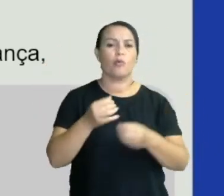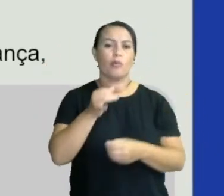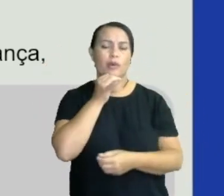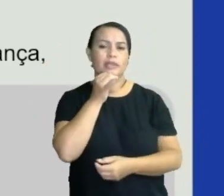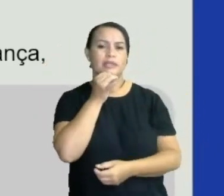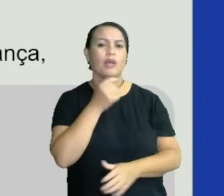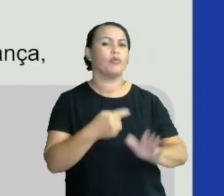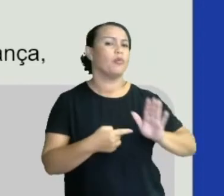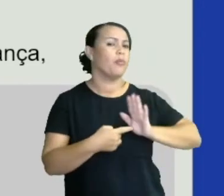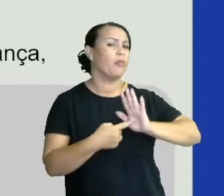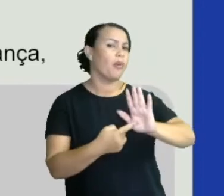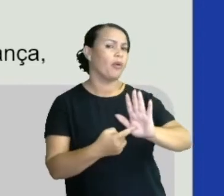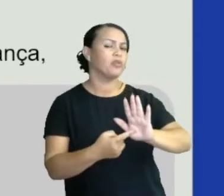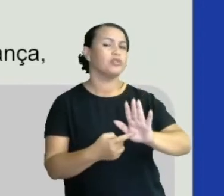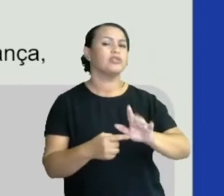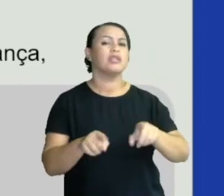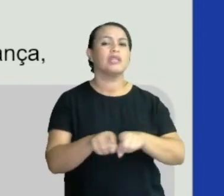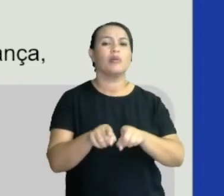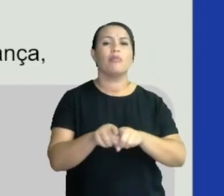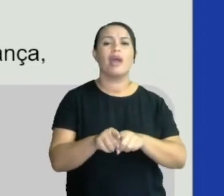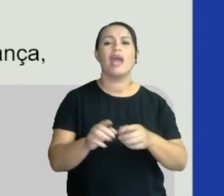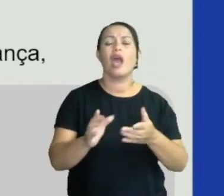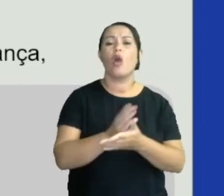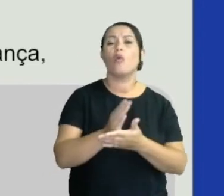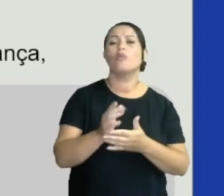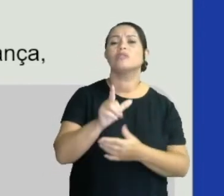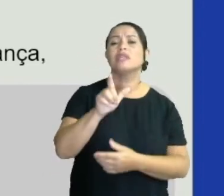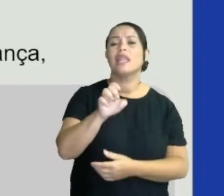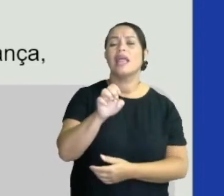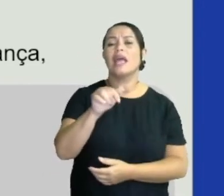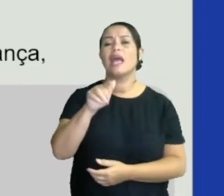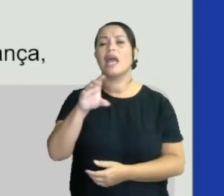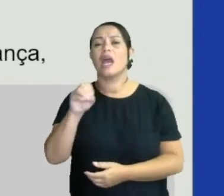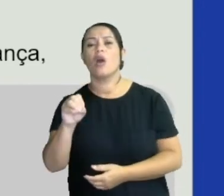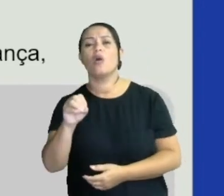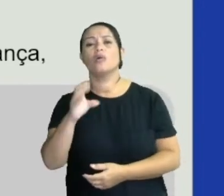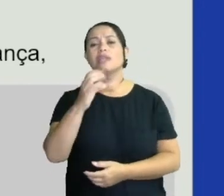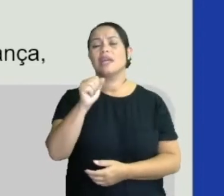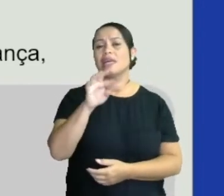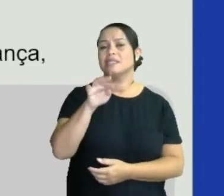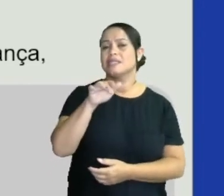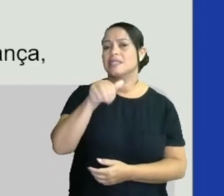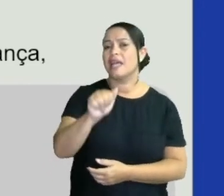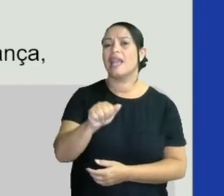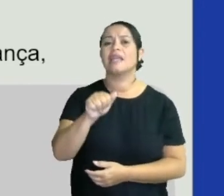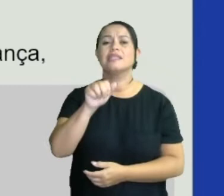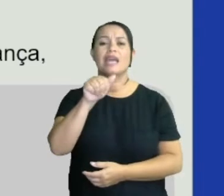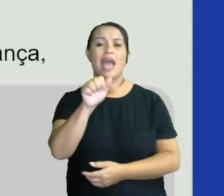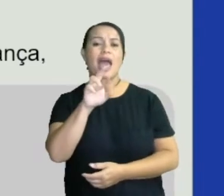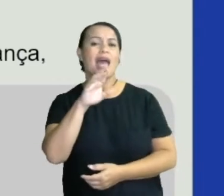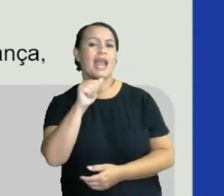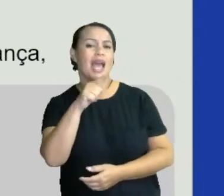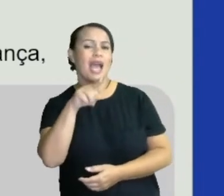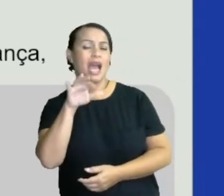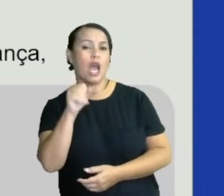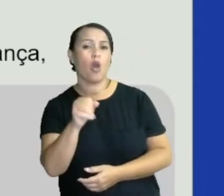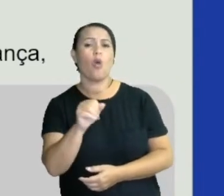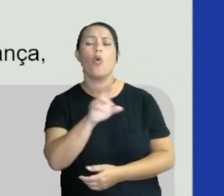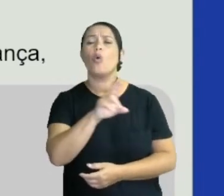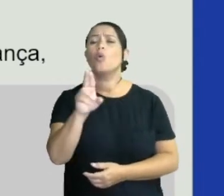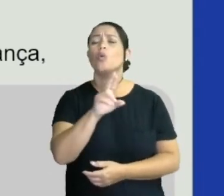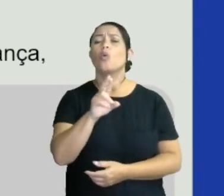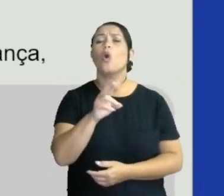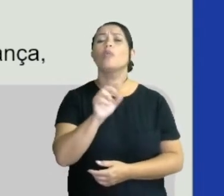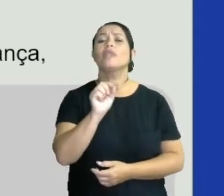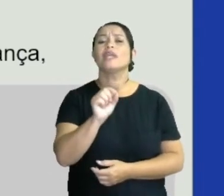por exemplo, o reino de Leão, de Castela, de Navarra e Aragão. O reino de Castela, por